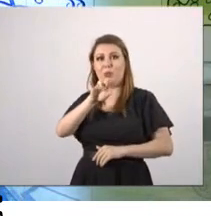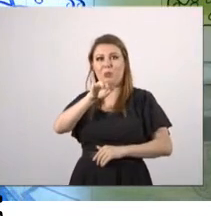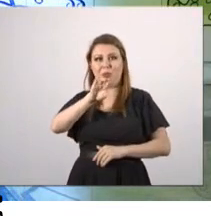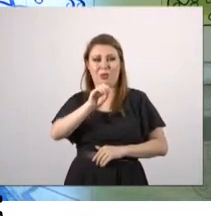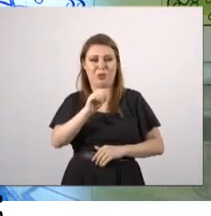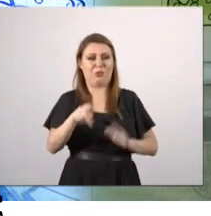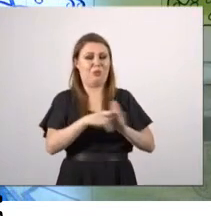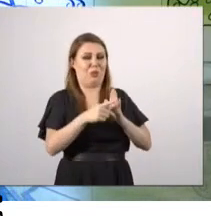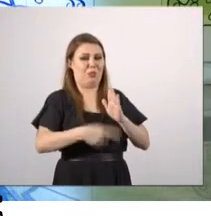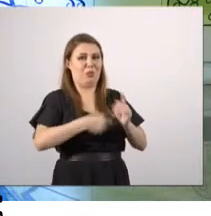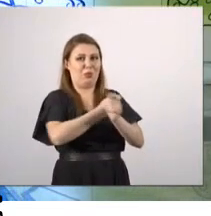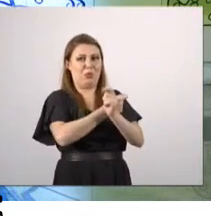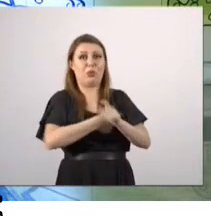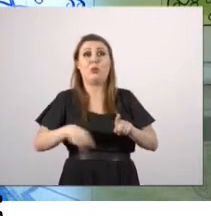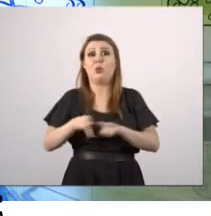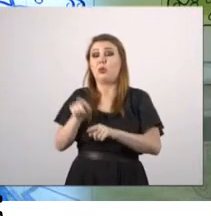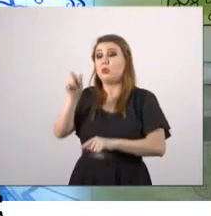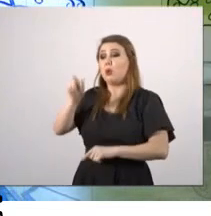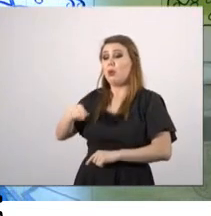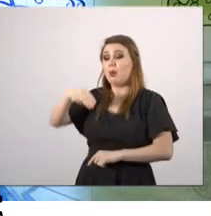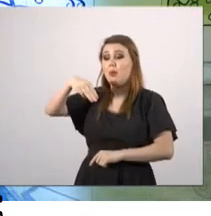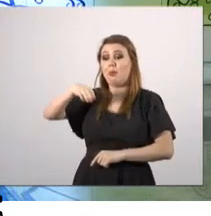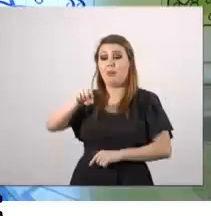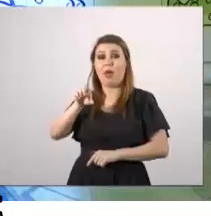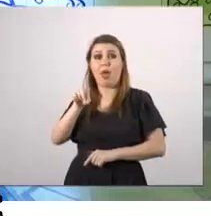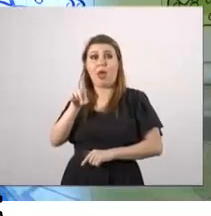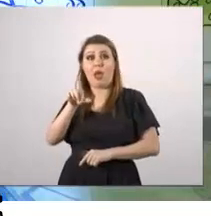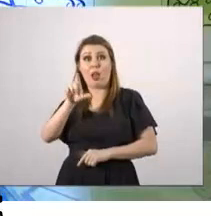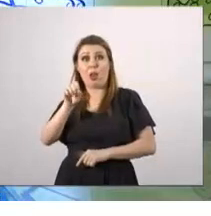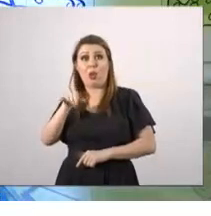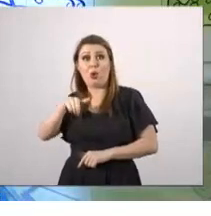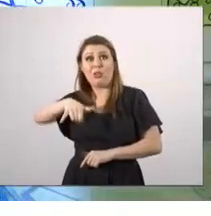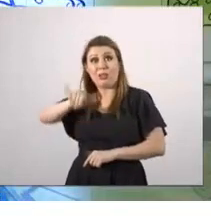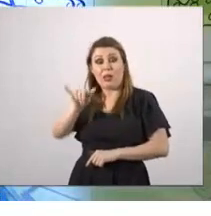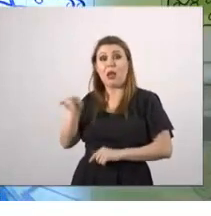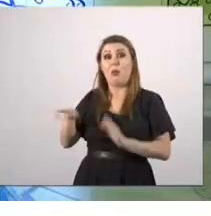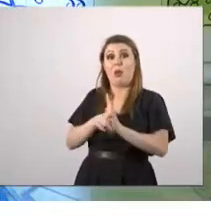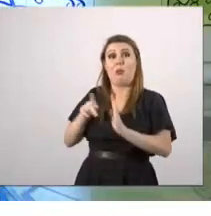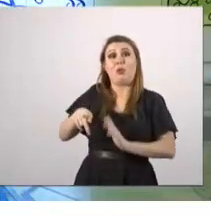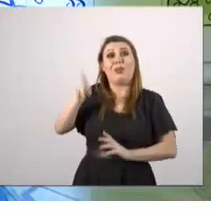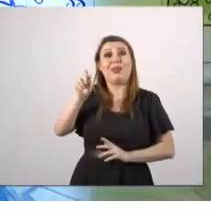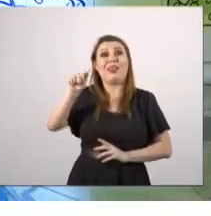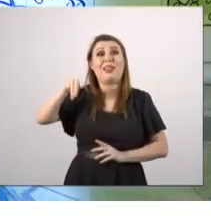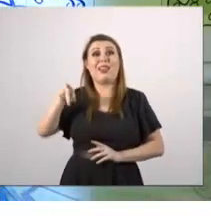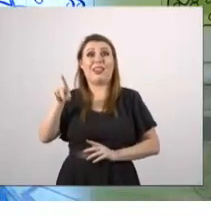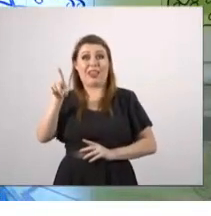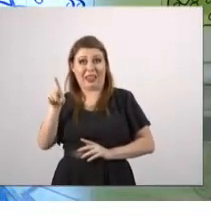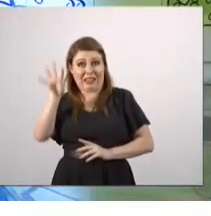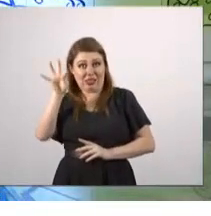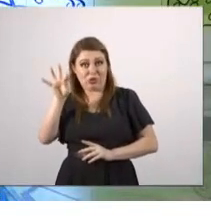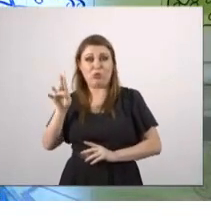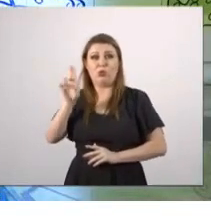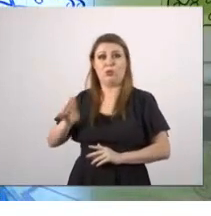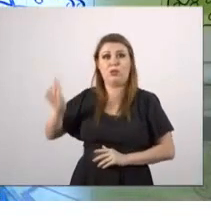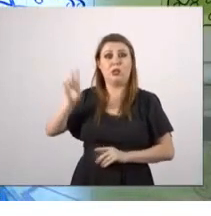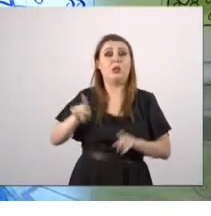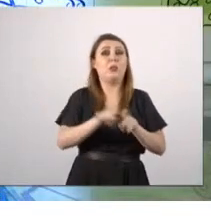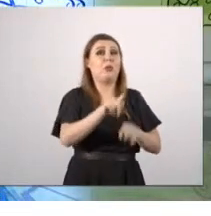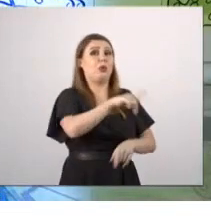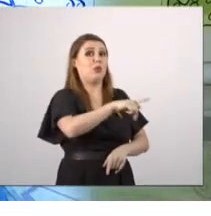professora Melody Tankersley, senior vice-president and provost da Kent State University, o professor Vidal